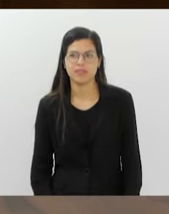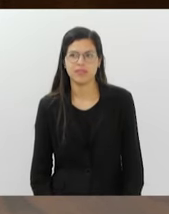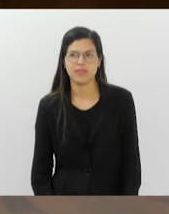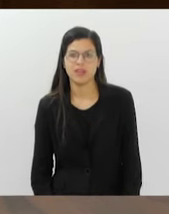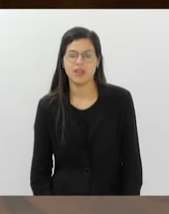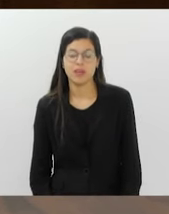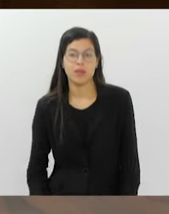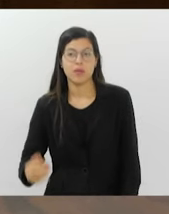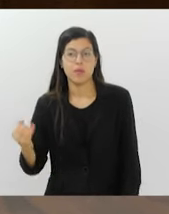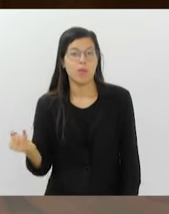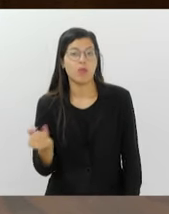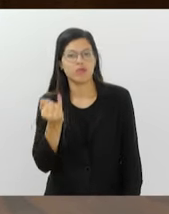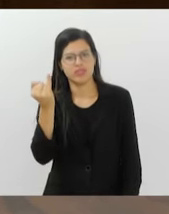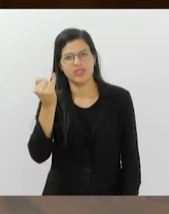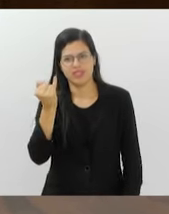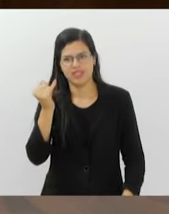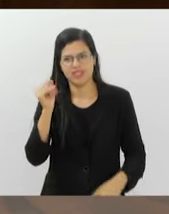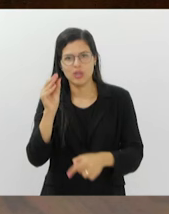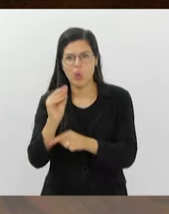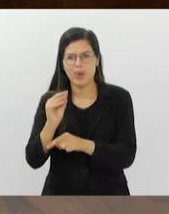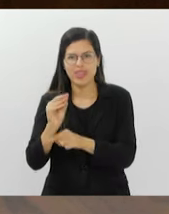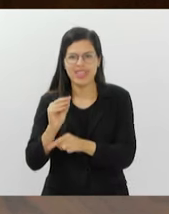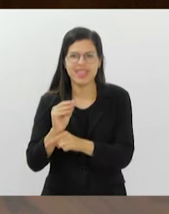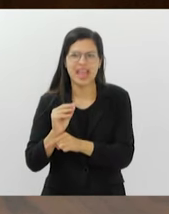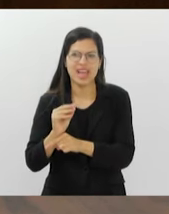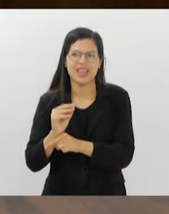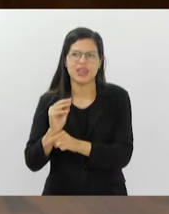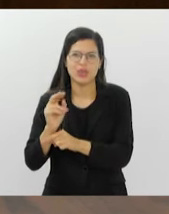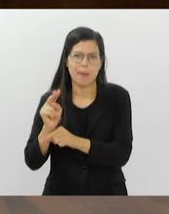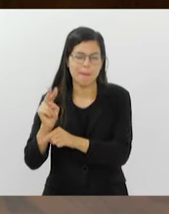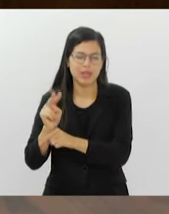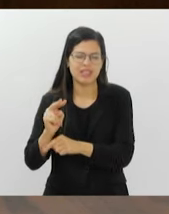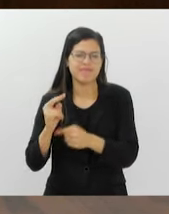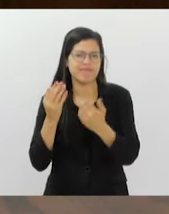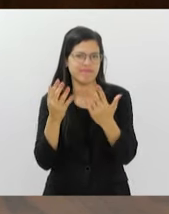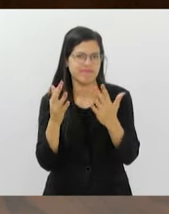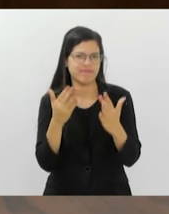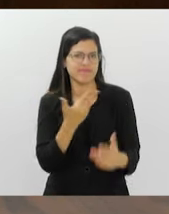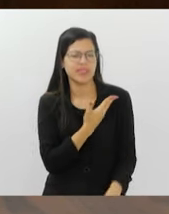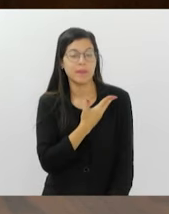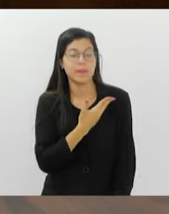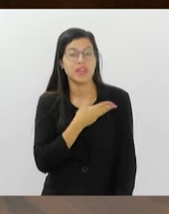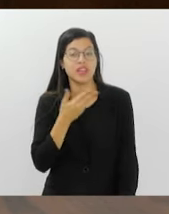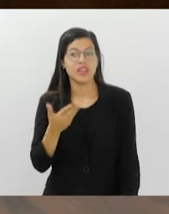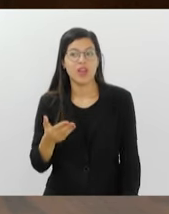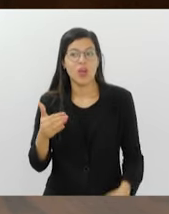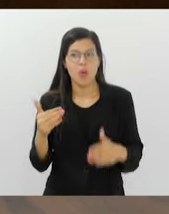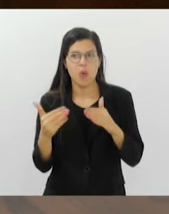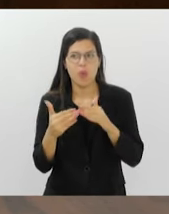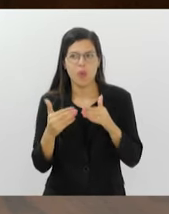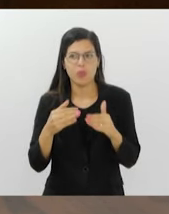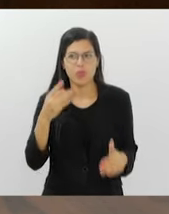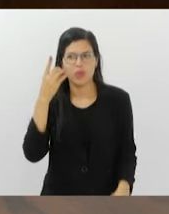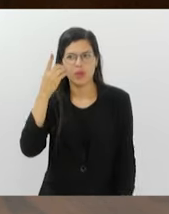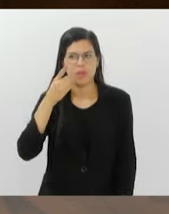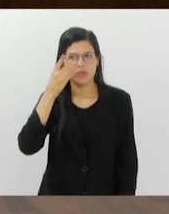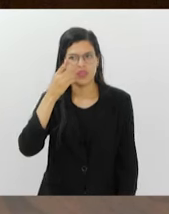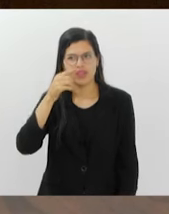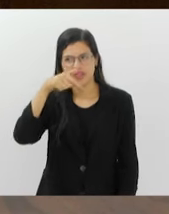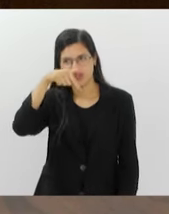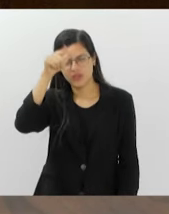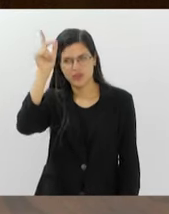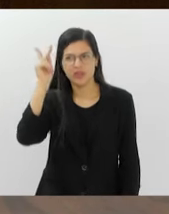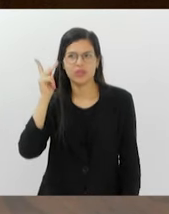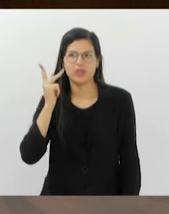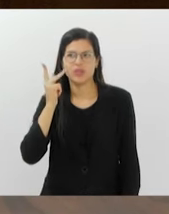mais importante que esse cuidado e eu parabenizar a minha colega e eu concordo com o Deputado luí Paulo né